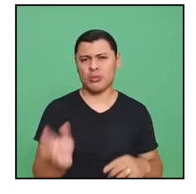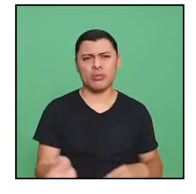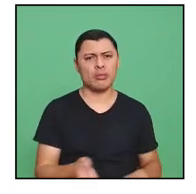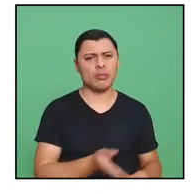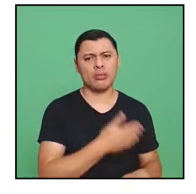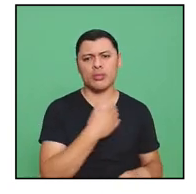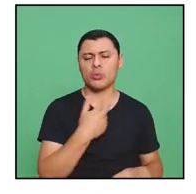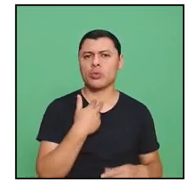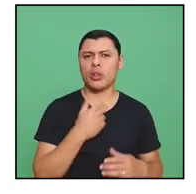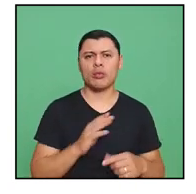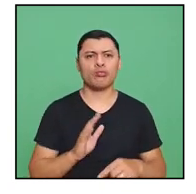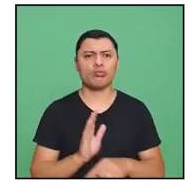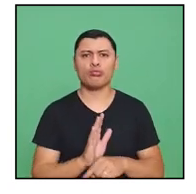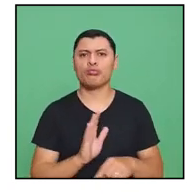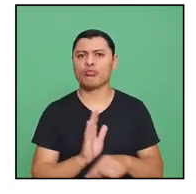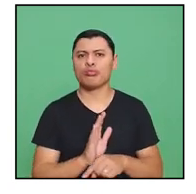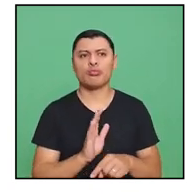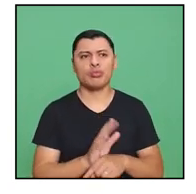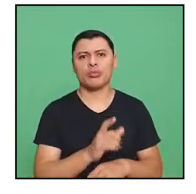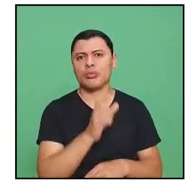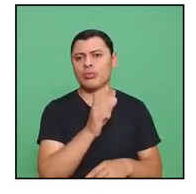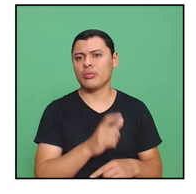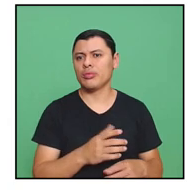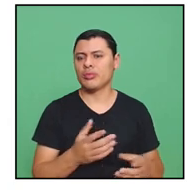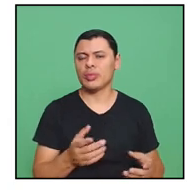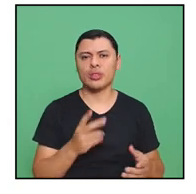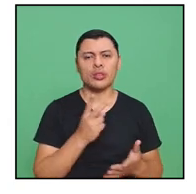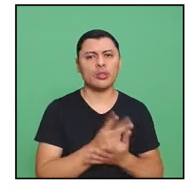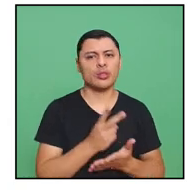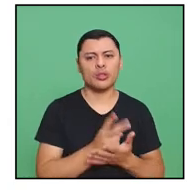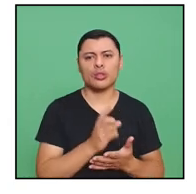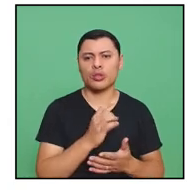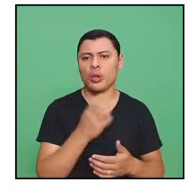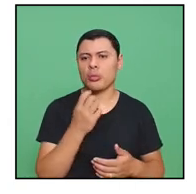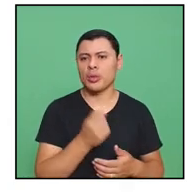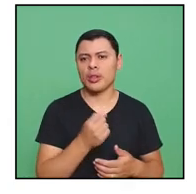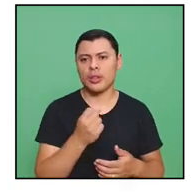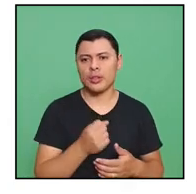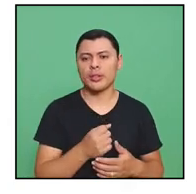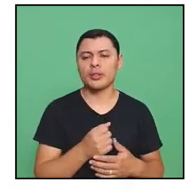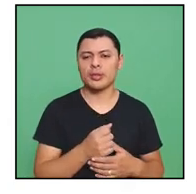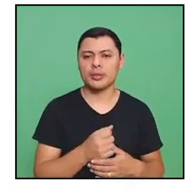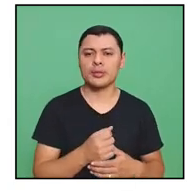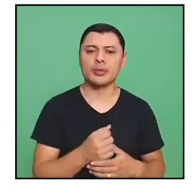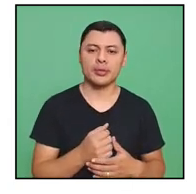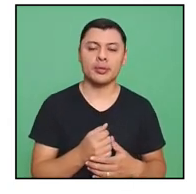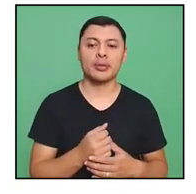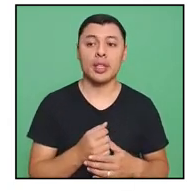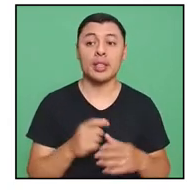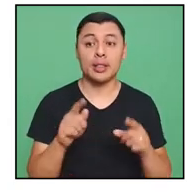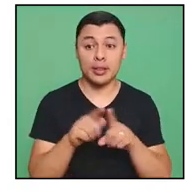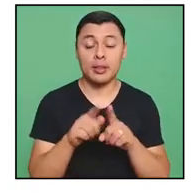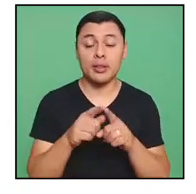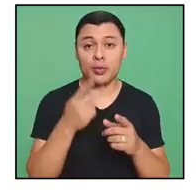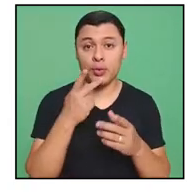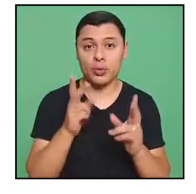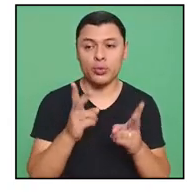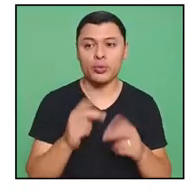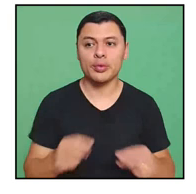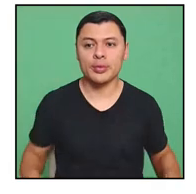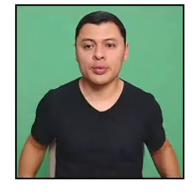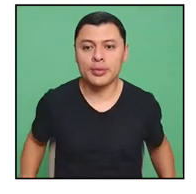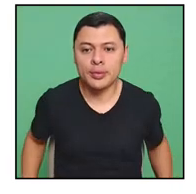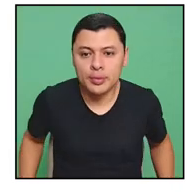te defender, assim. Não, total. Então, Ah, e também acho que tem um se a gente tiver. detalhe que a gente... Ah, falei, desculpa. Termina.